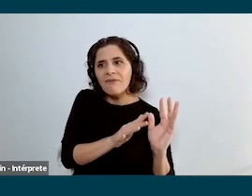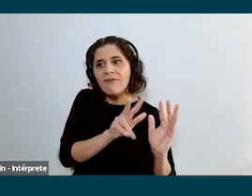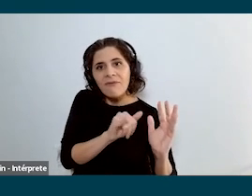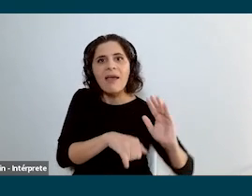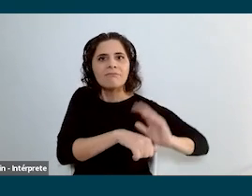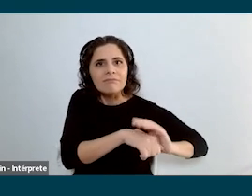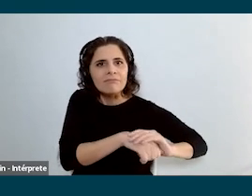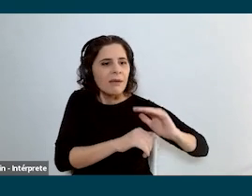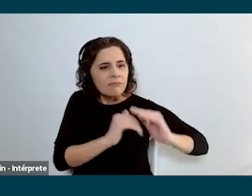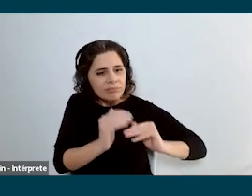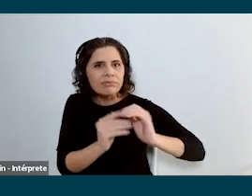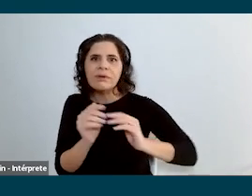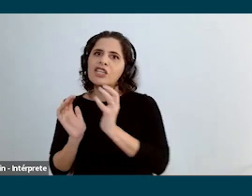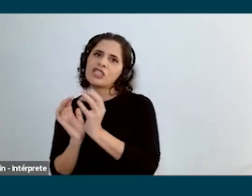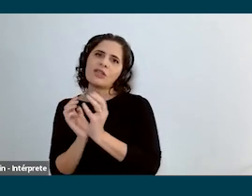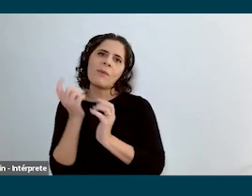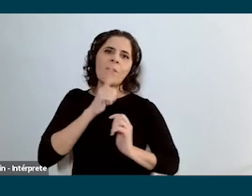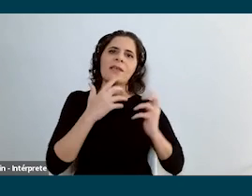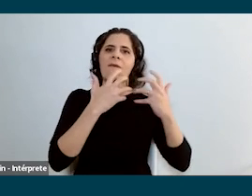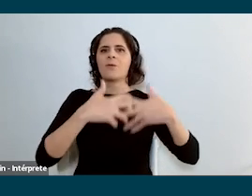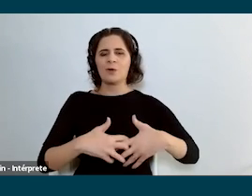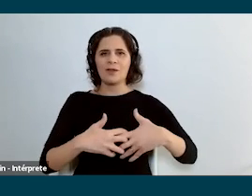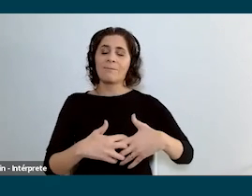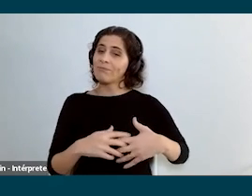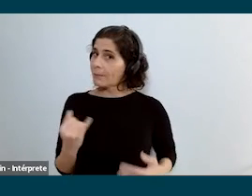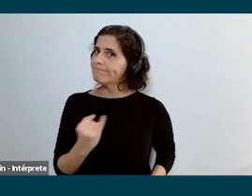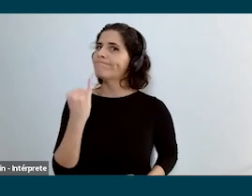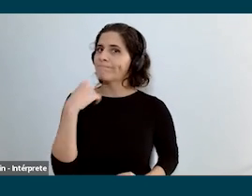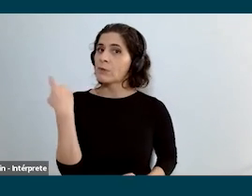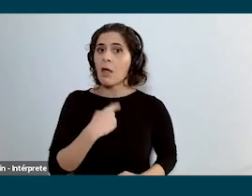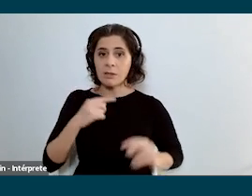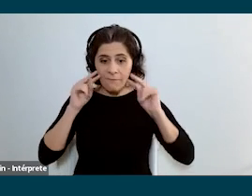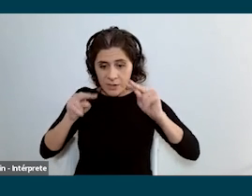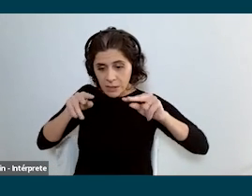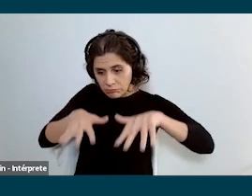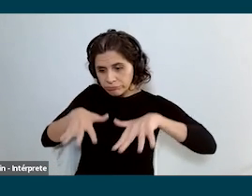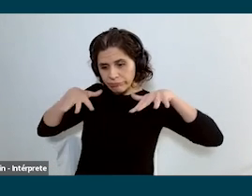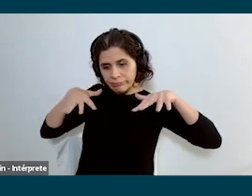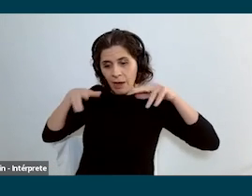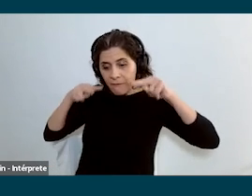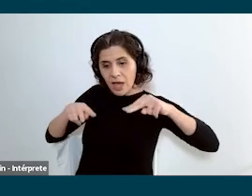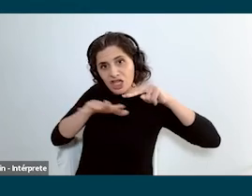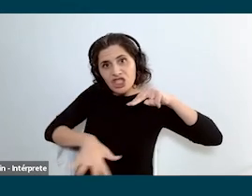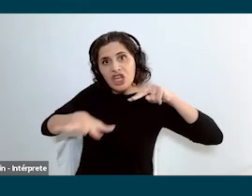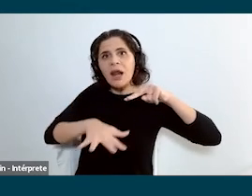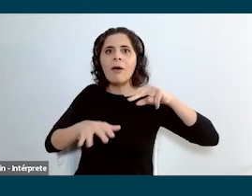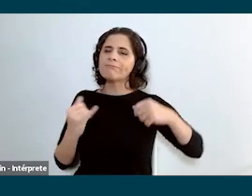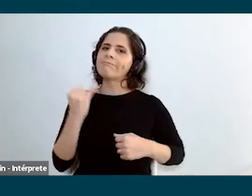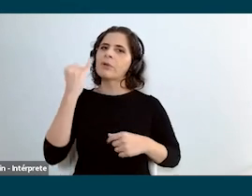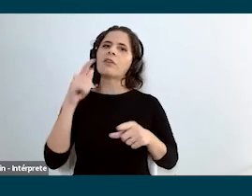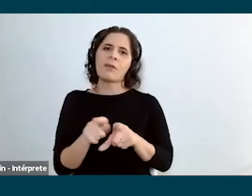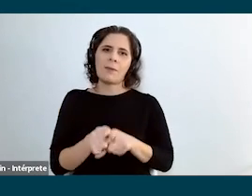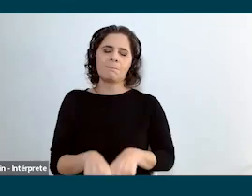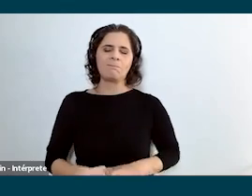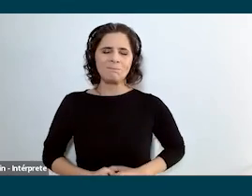nosso time atua, onde está a métrica que está na mão do time e fazer isso funcionar. Mas eu acho que é fundamental a gente ter a visão e o entendimento sobre as jornadas